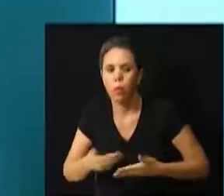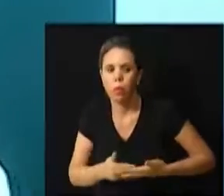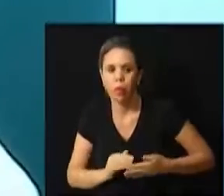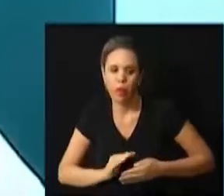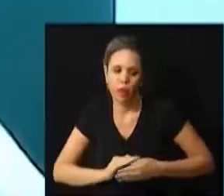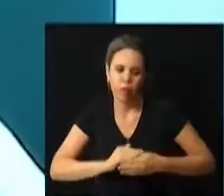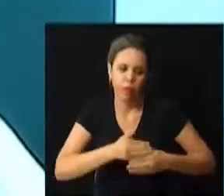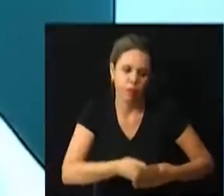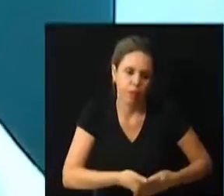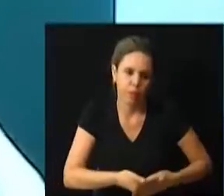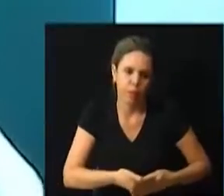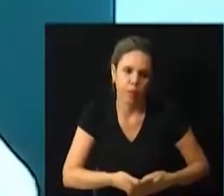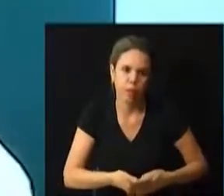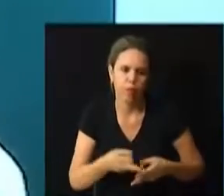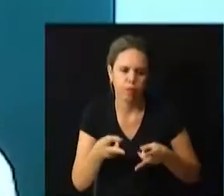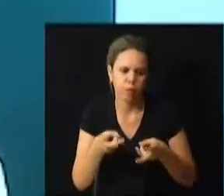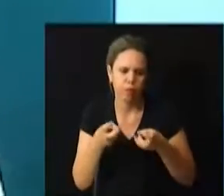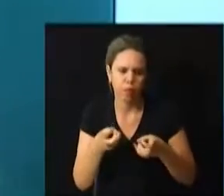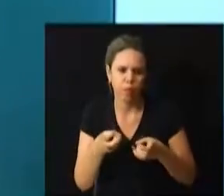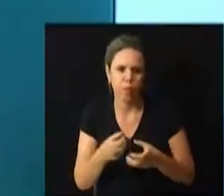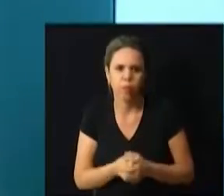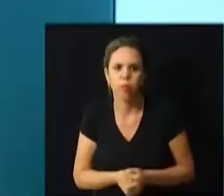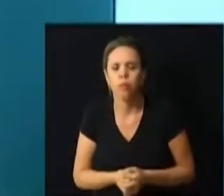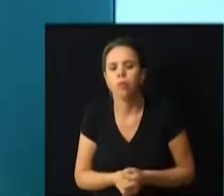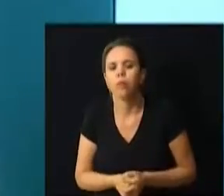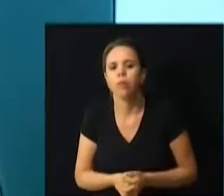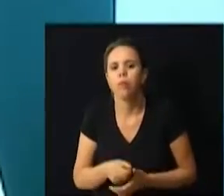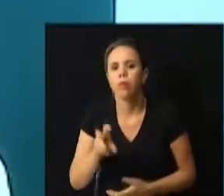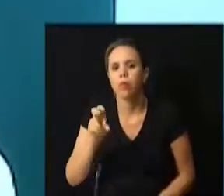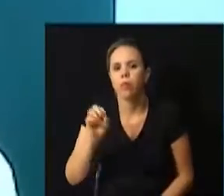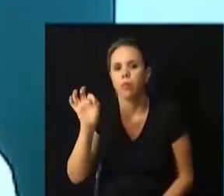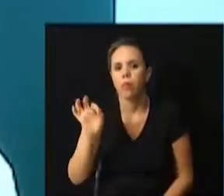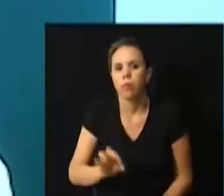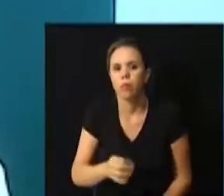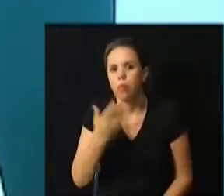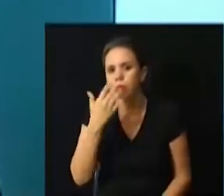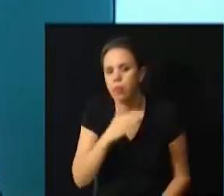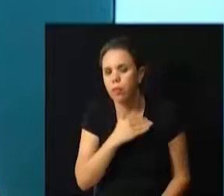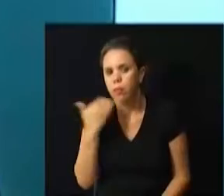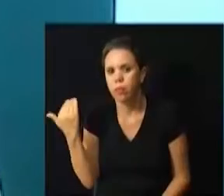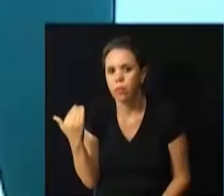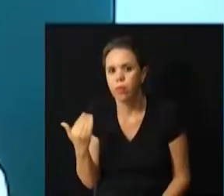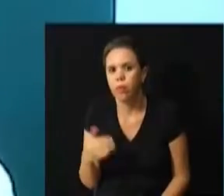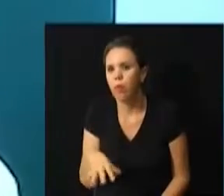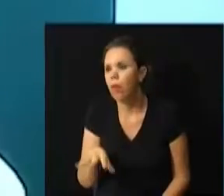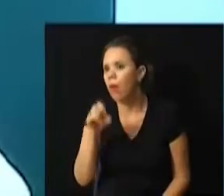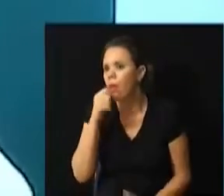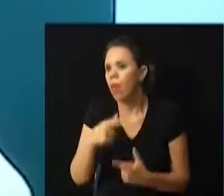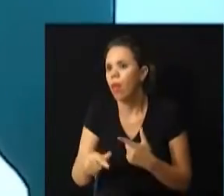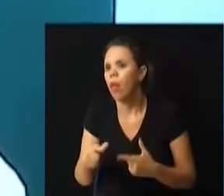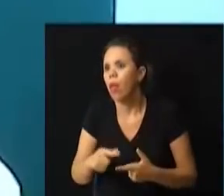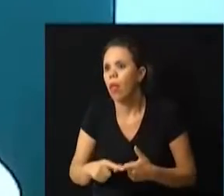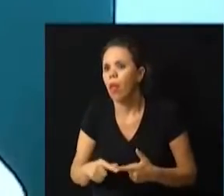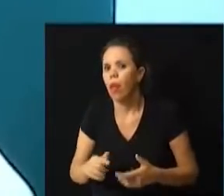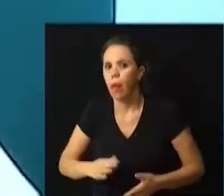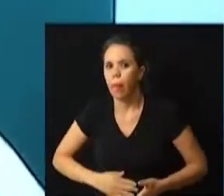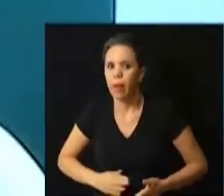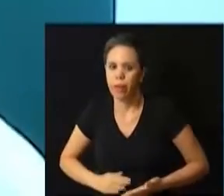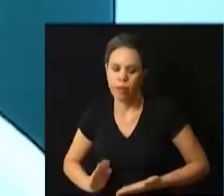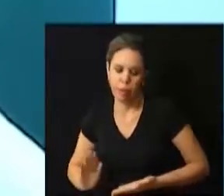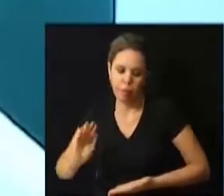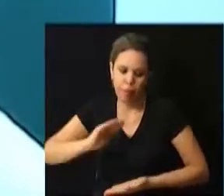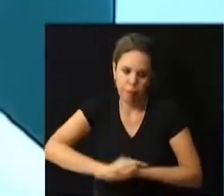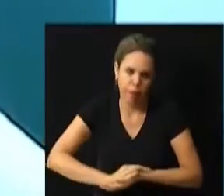a mãe de lado. Mas aí o que observaram? Que 50% das crianças que morriam por sufocação estavam de barriguinha